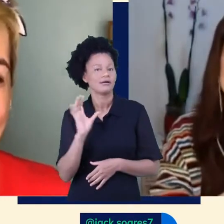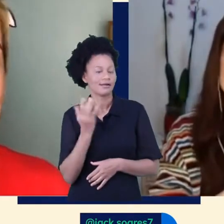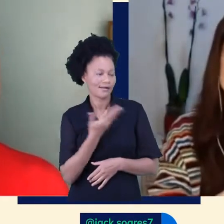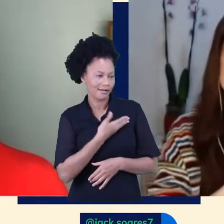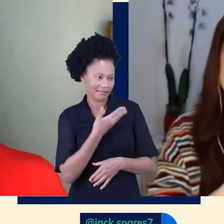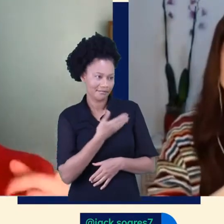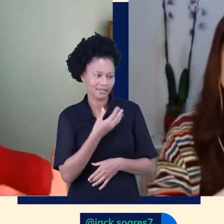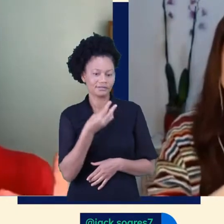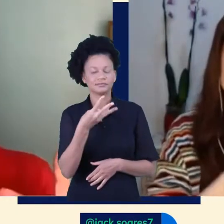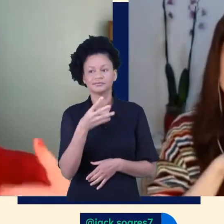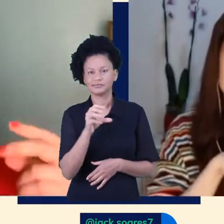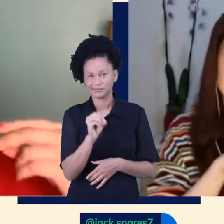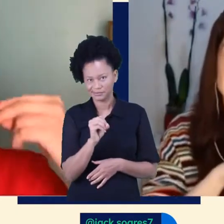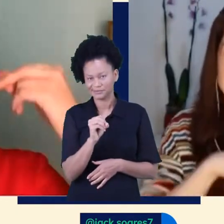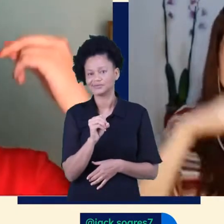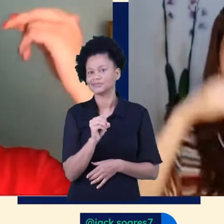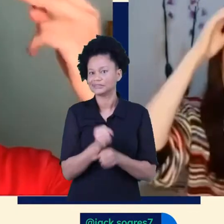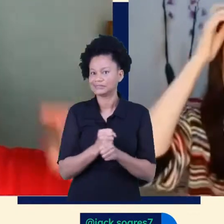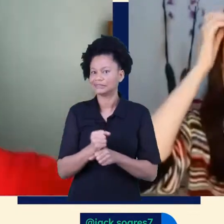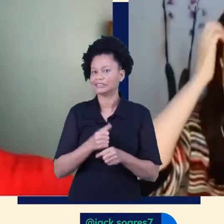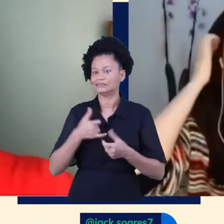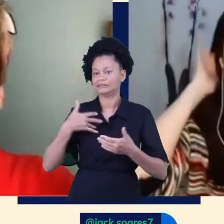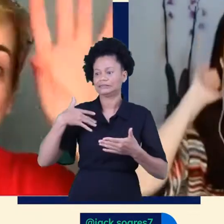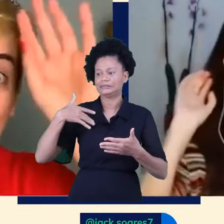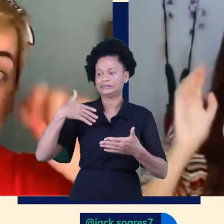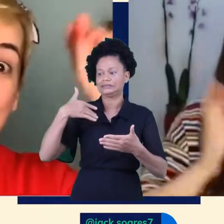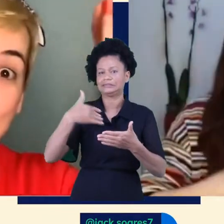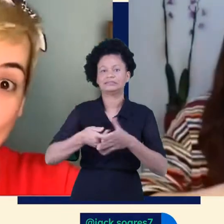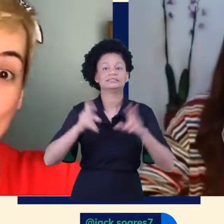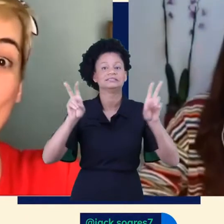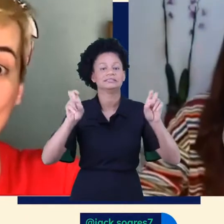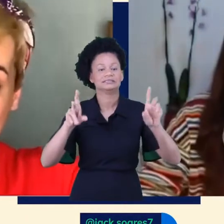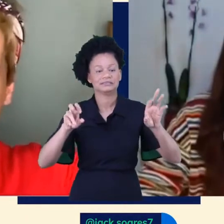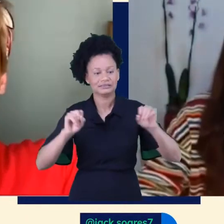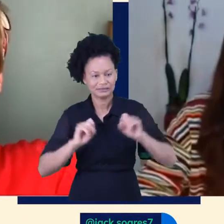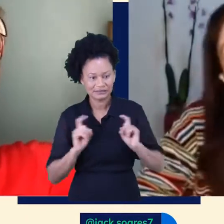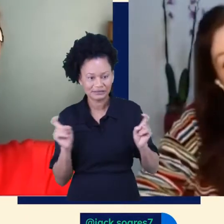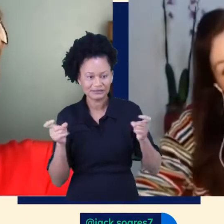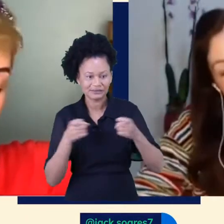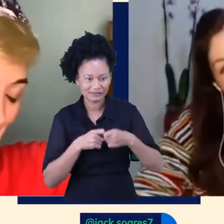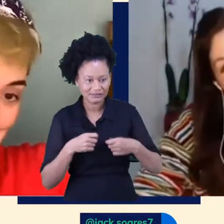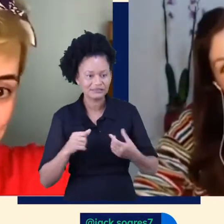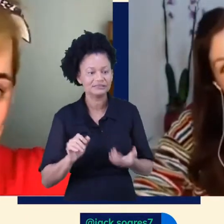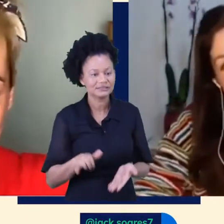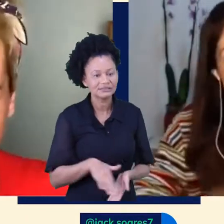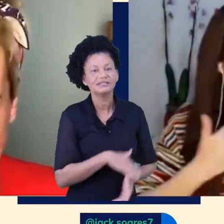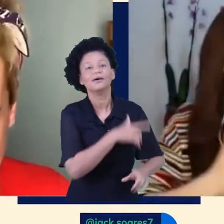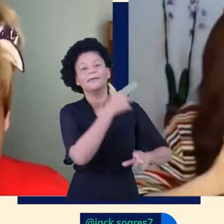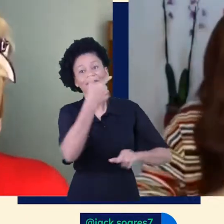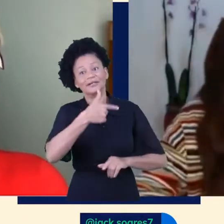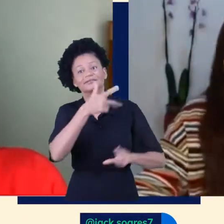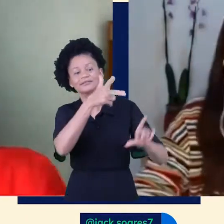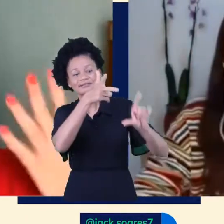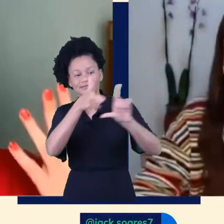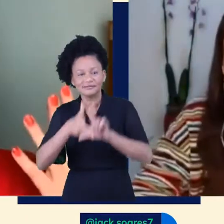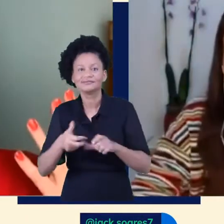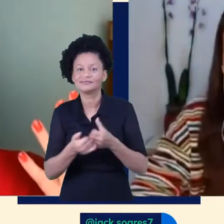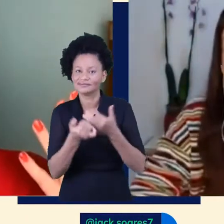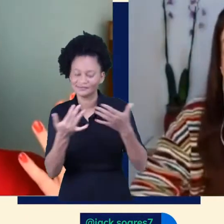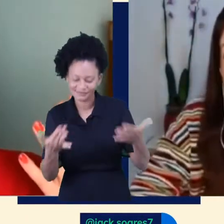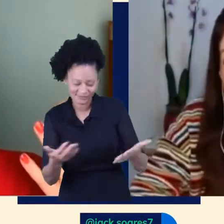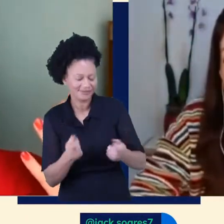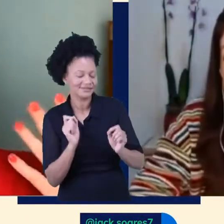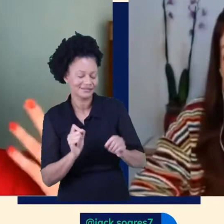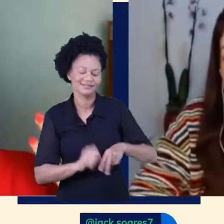sexualidade. Já vimos que terá uma segunda live, pelo menos, para a gente continuar a falar sobre gênero e tudo mais. Eu